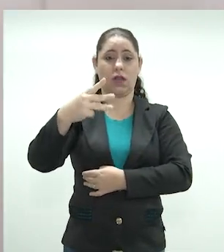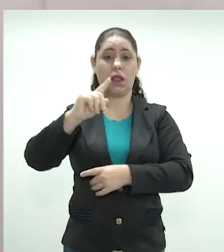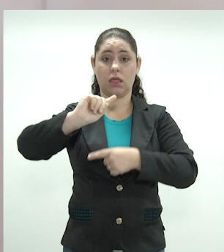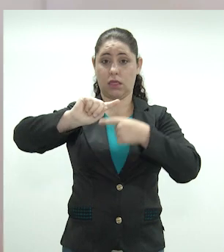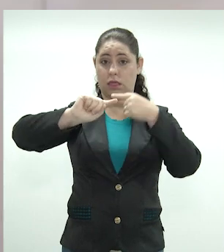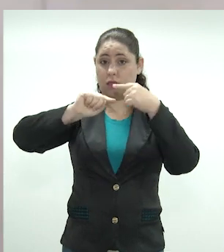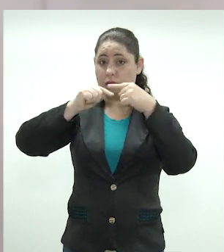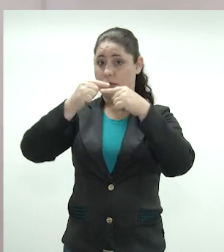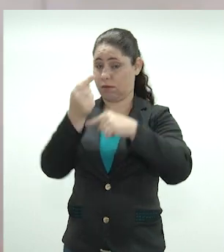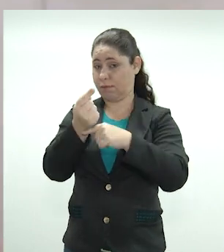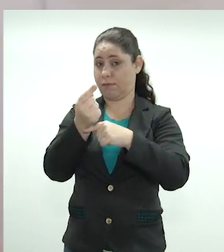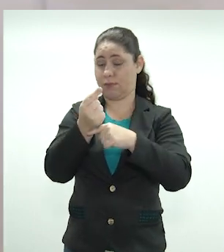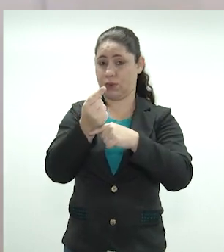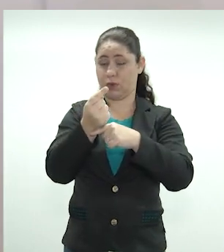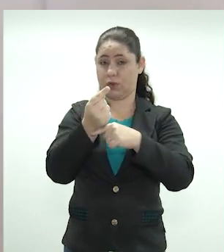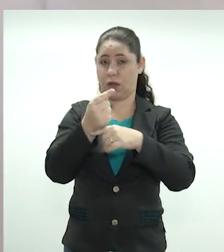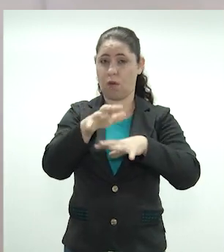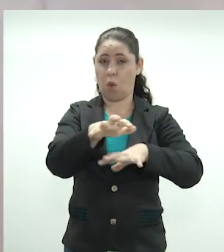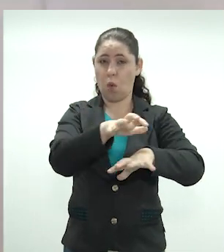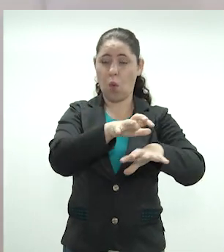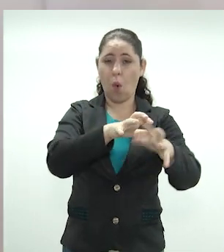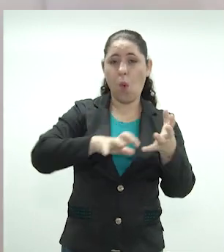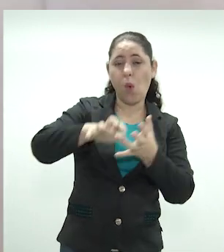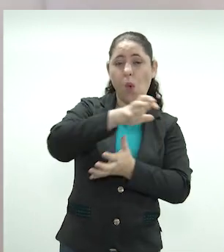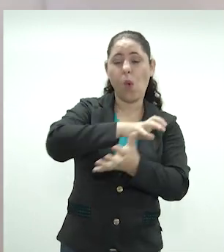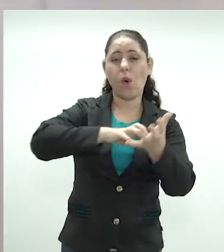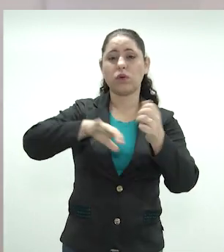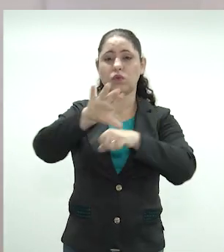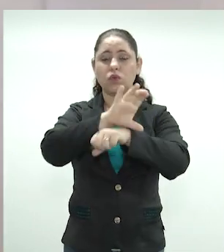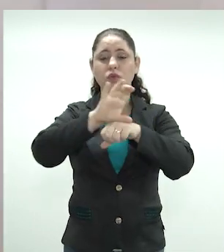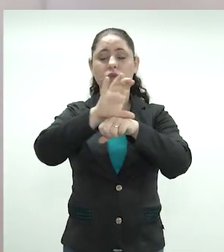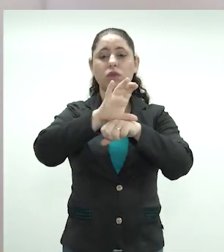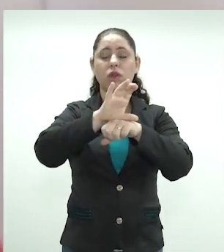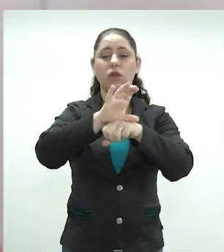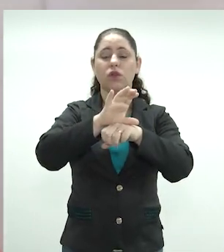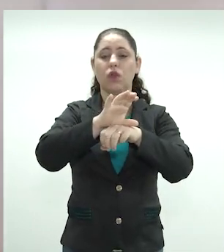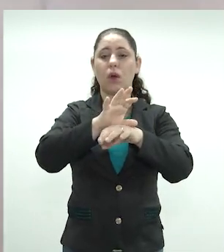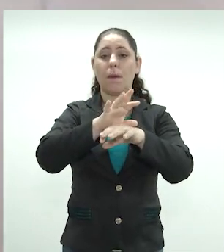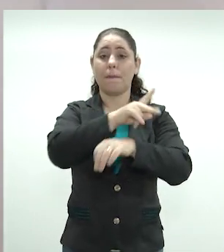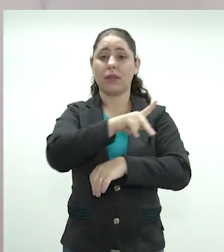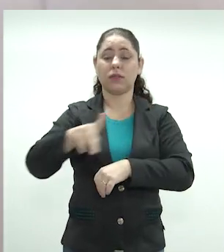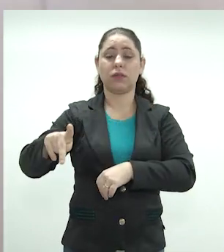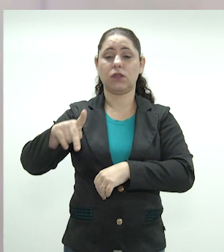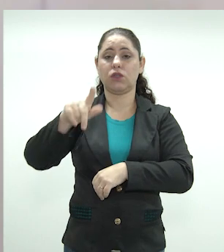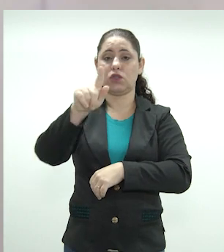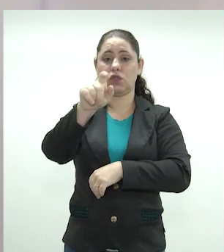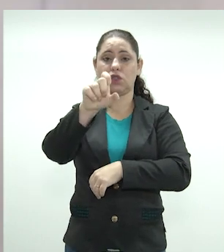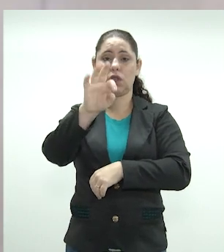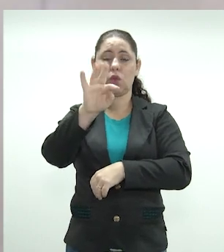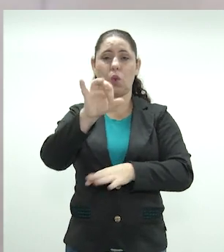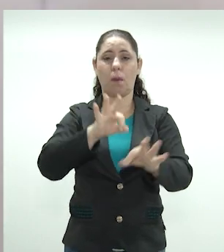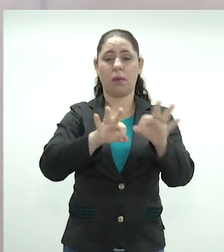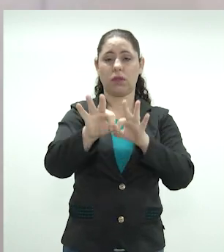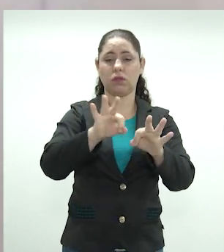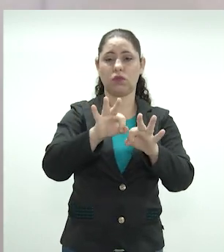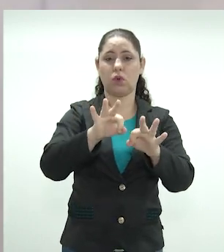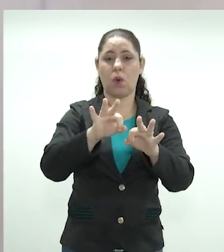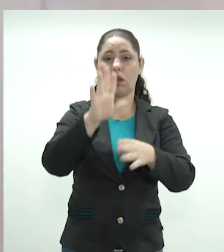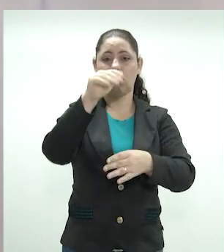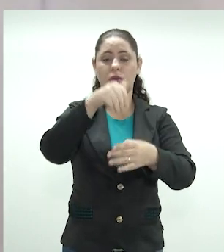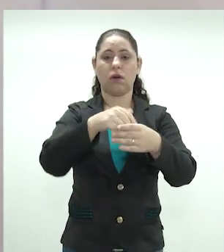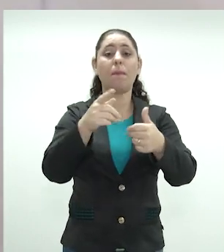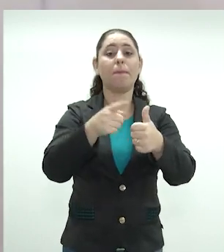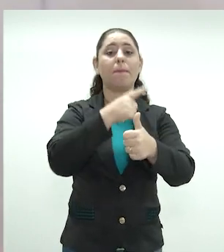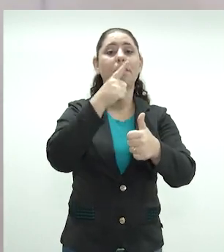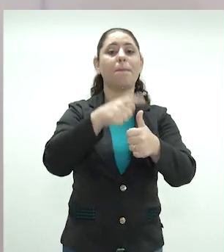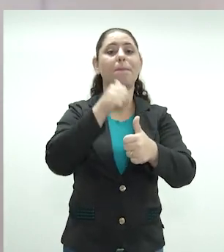né? Após a Revolução Constitucionalista de 32, Getúlio planejou as eleições para 1933, e aí foi